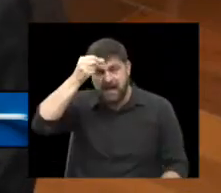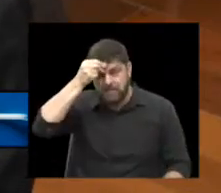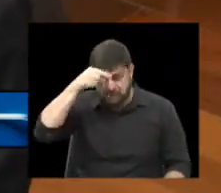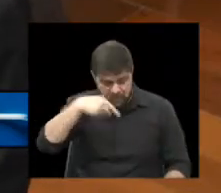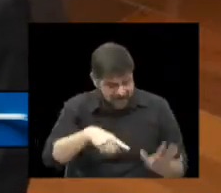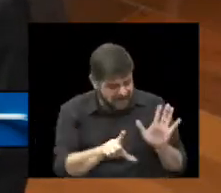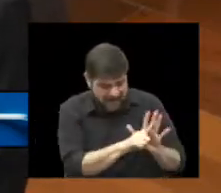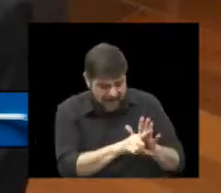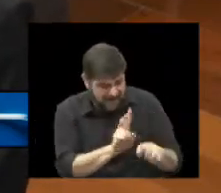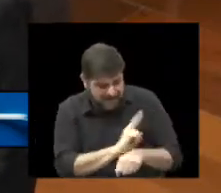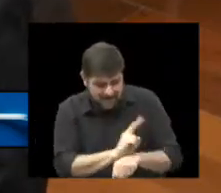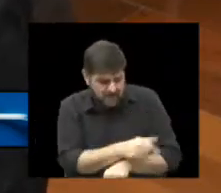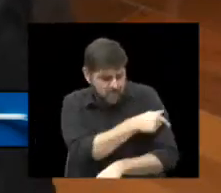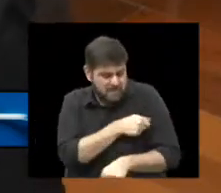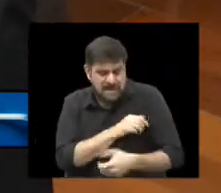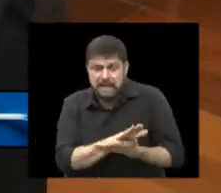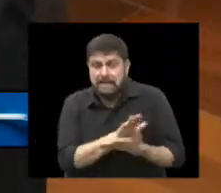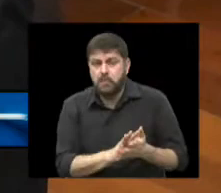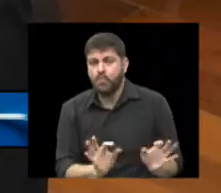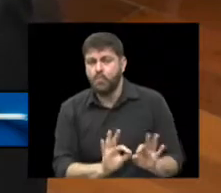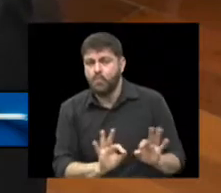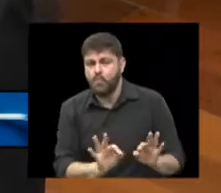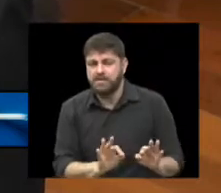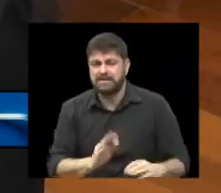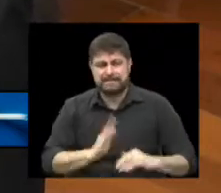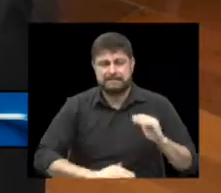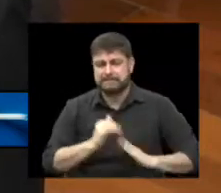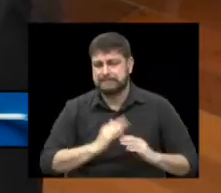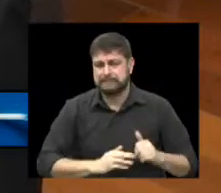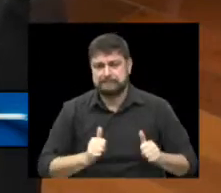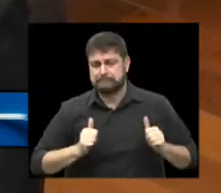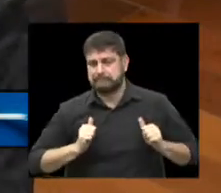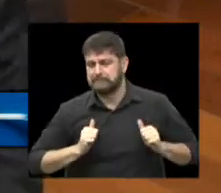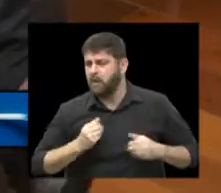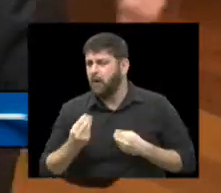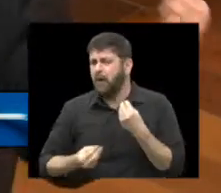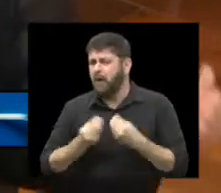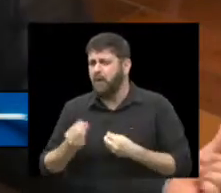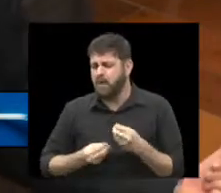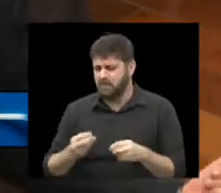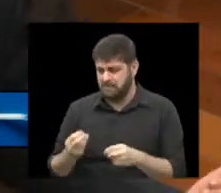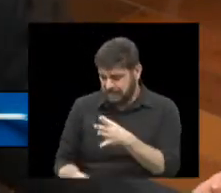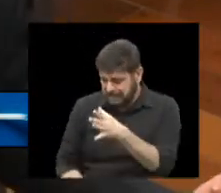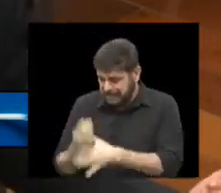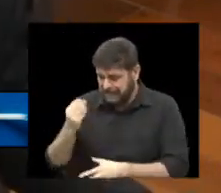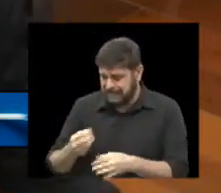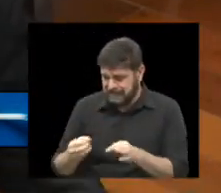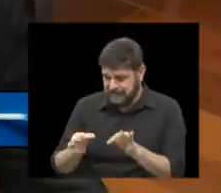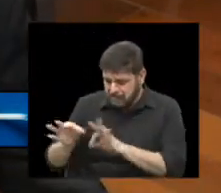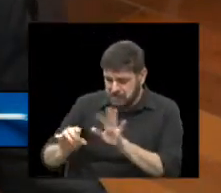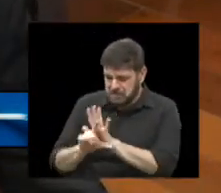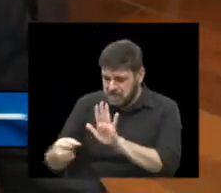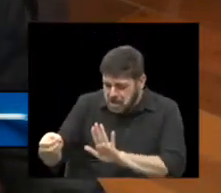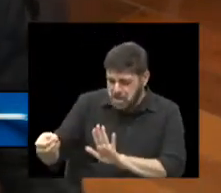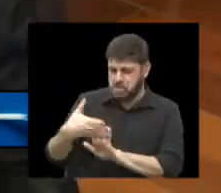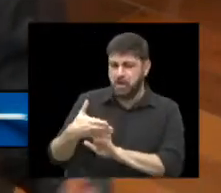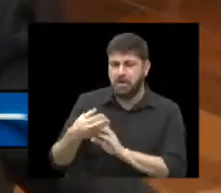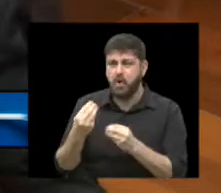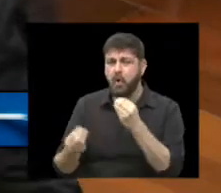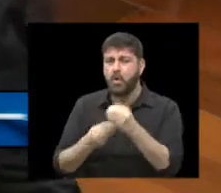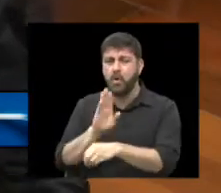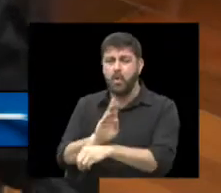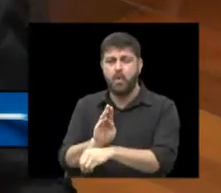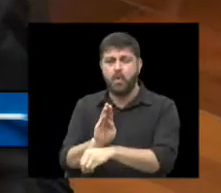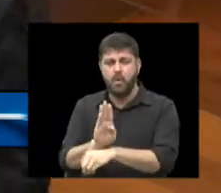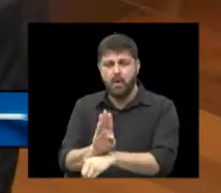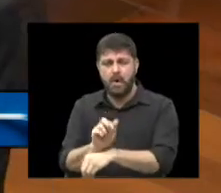cumprir e fiscalizar. Se ela não tem capacidade de cumprir e fiscalizar a lei do silêncio hoje, por que é que ela vai ter de fiscalizar os bares, né? Qual que